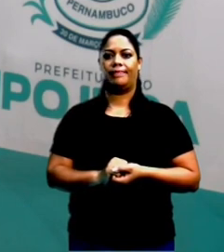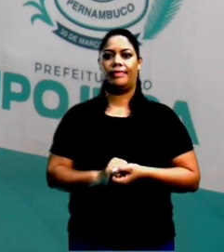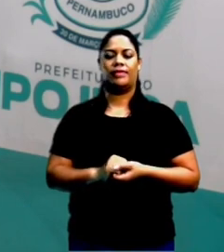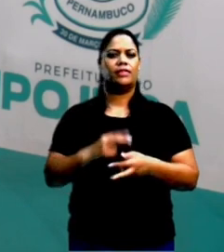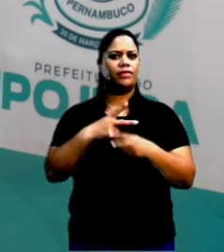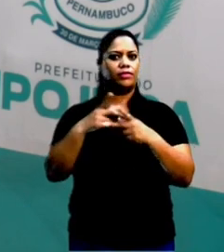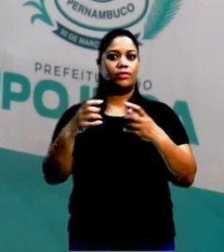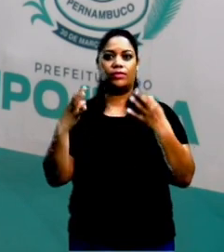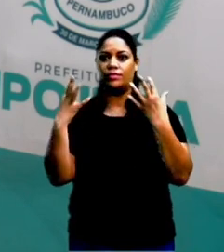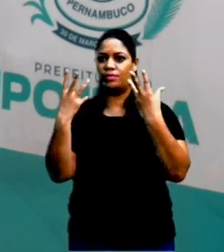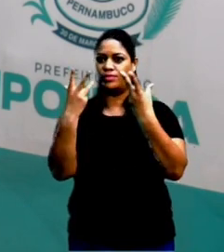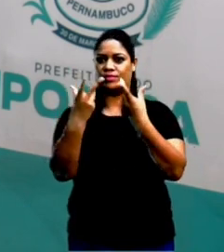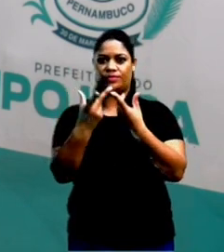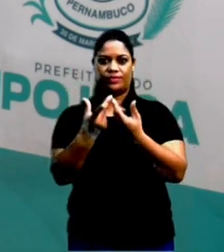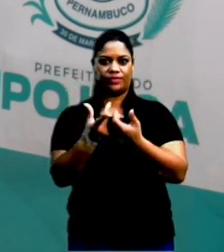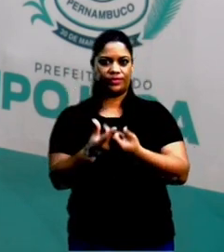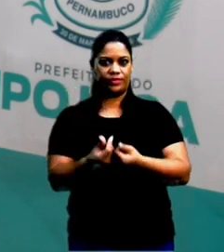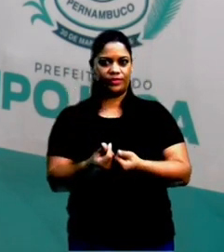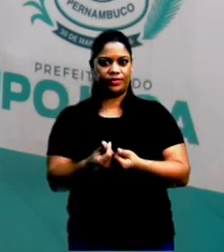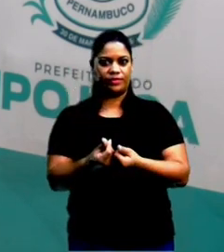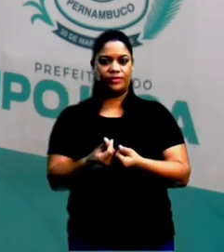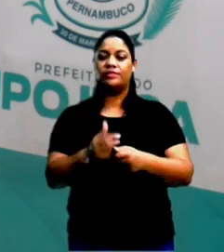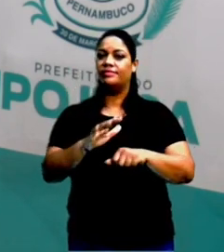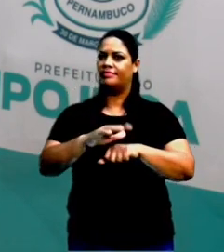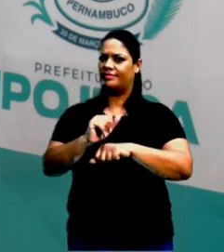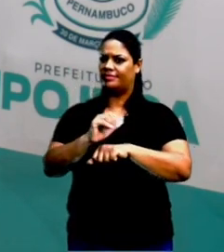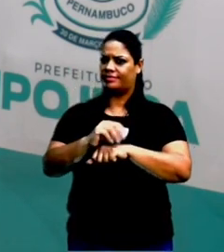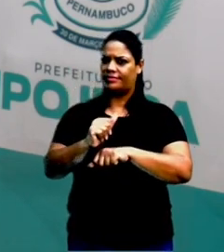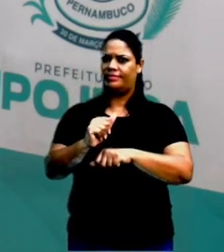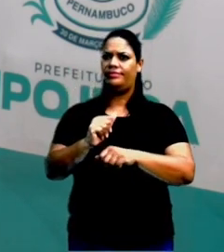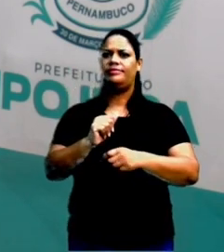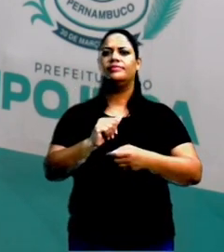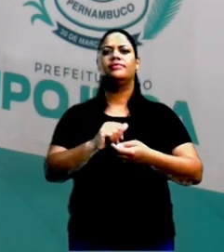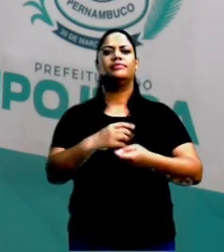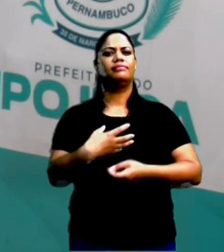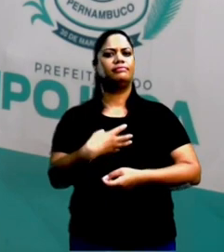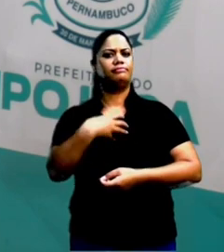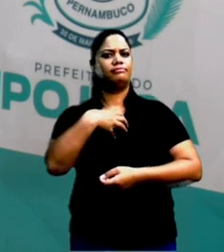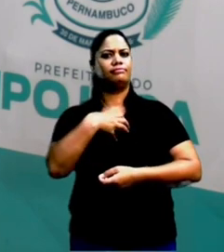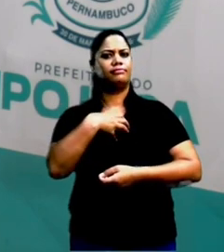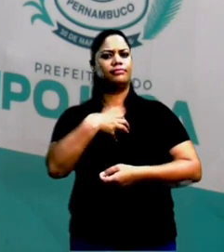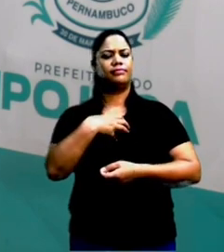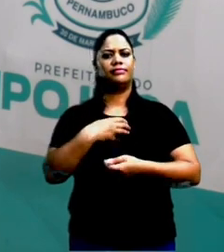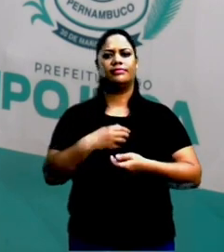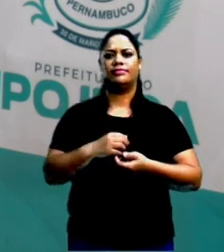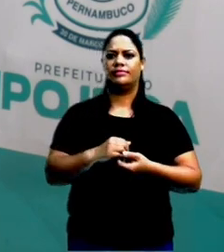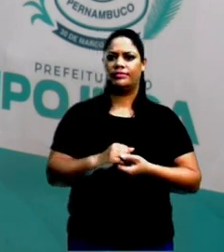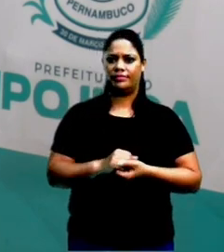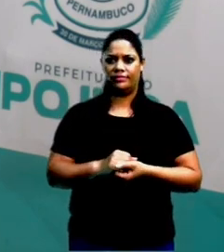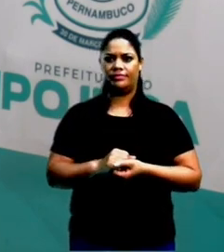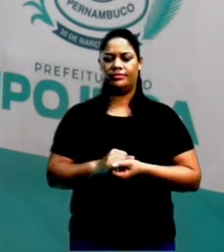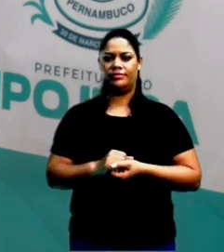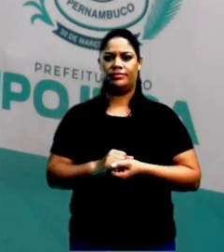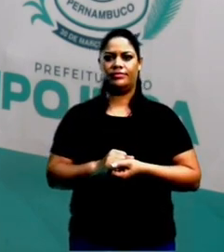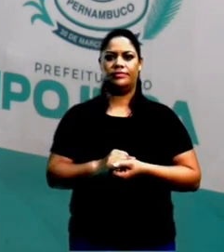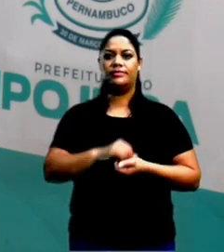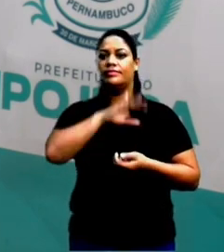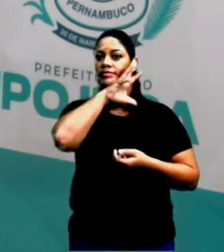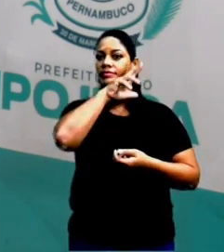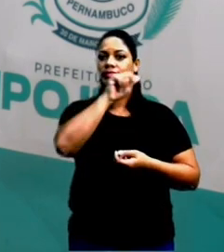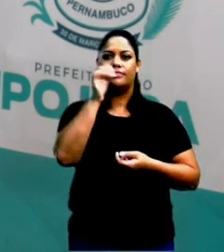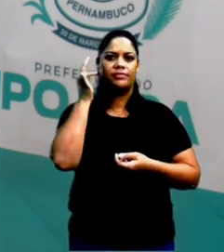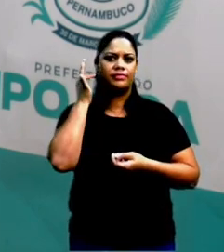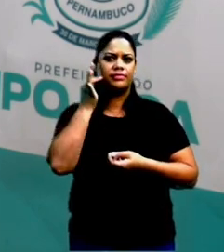coisas bonitas, ia convidar ela, ia dizer meus sentimentos. E a leoa, ao